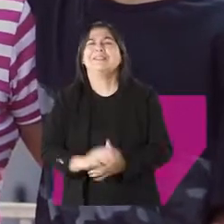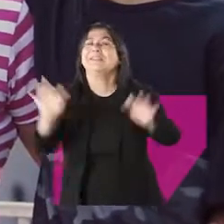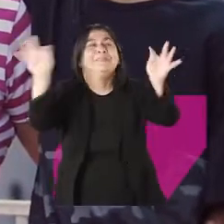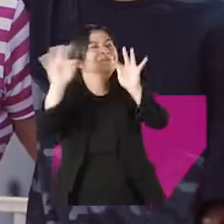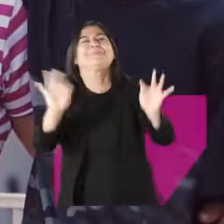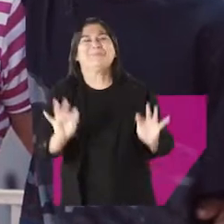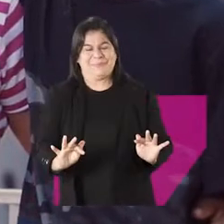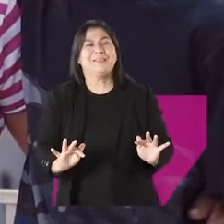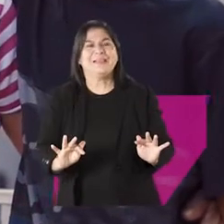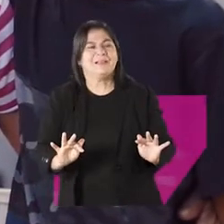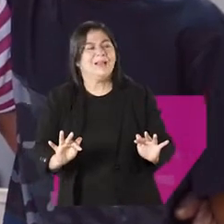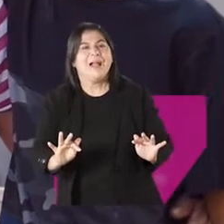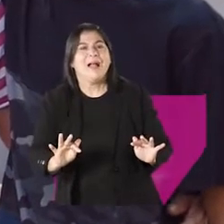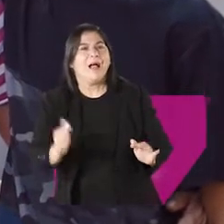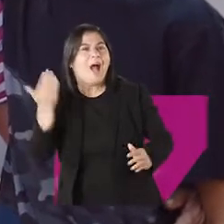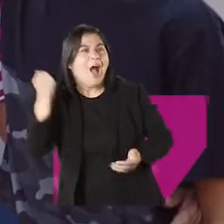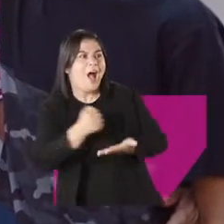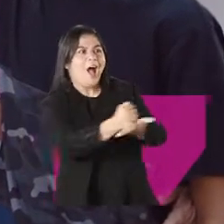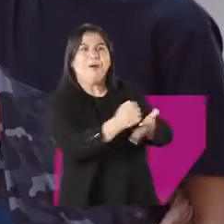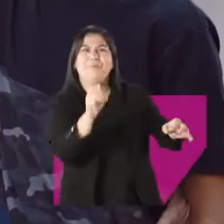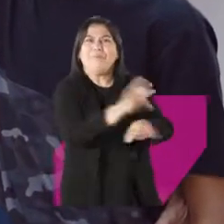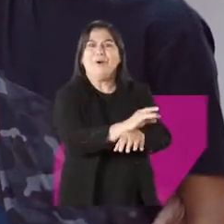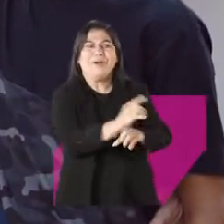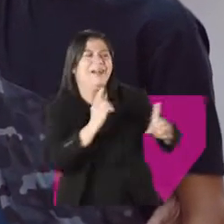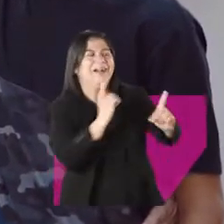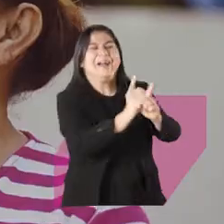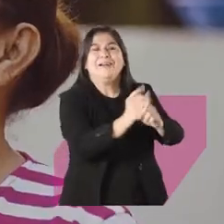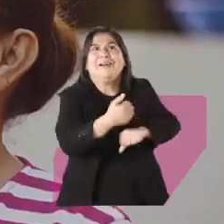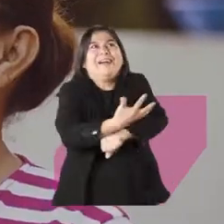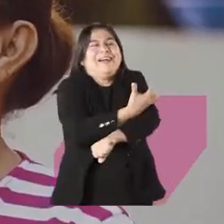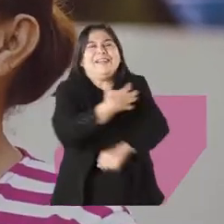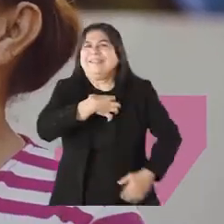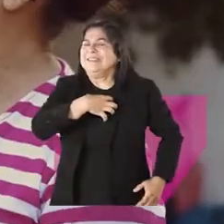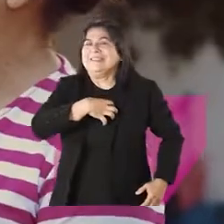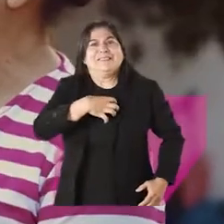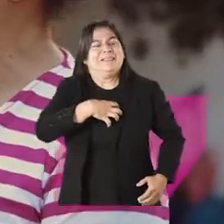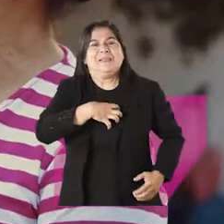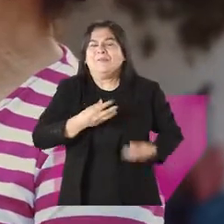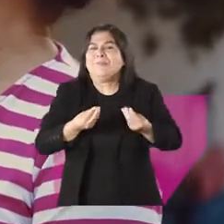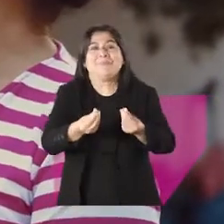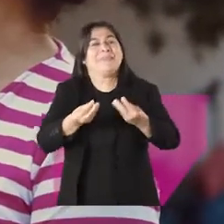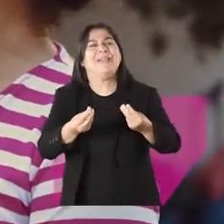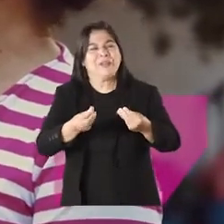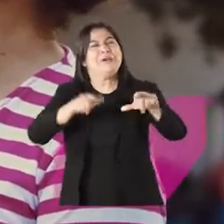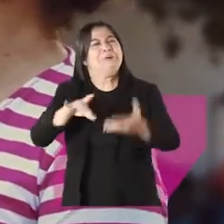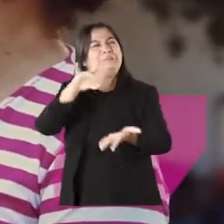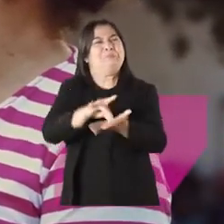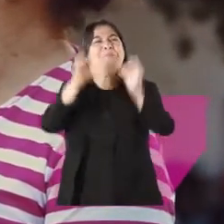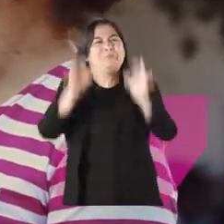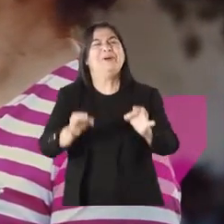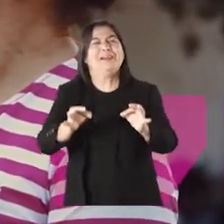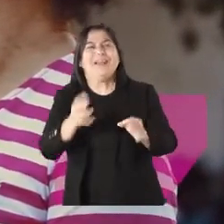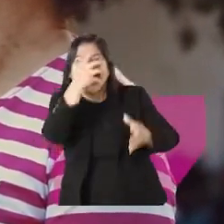Muito feliz quando eu encontro as pessoas depois. É a maior emoção de todas. É ver que o trabalho está